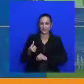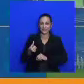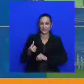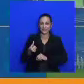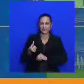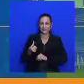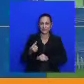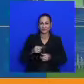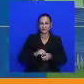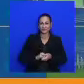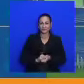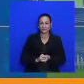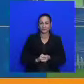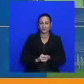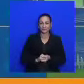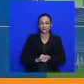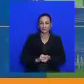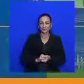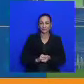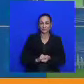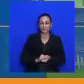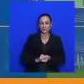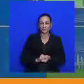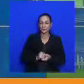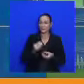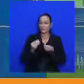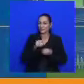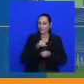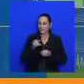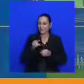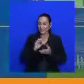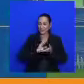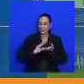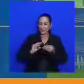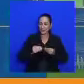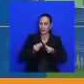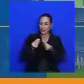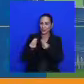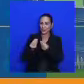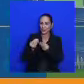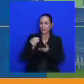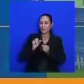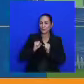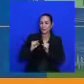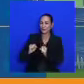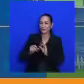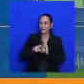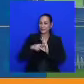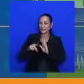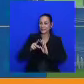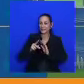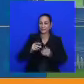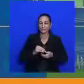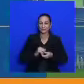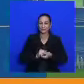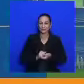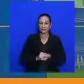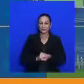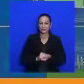Rosa 56. Como é que você está indo, hein? Esse prêmio pode sair para você hoje.